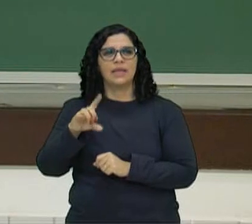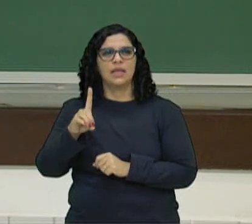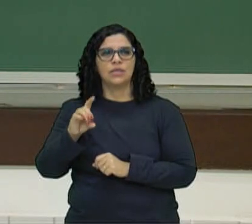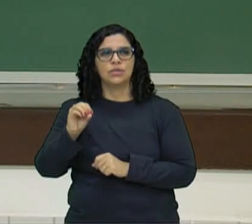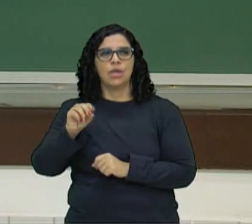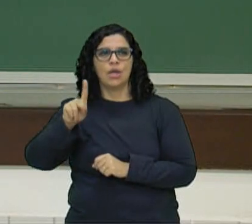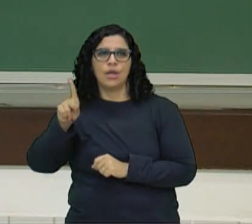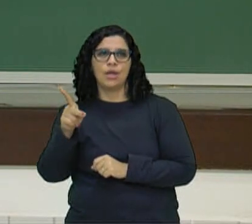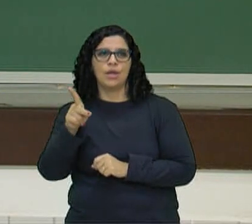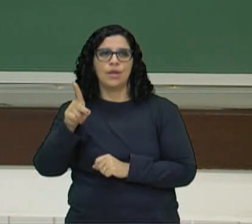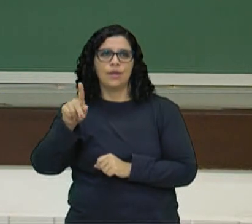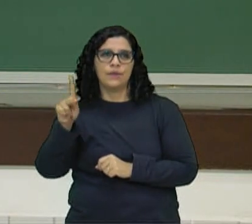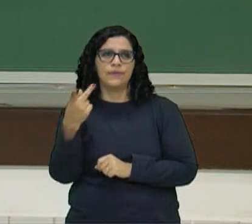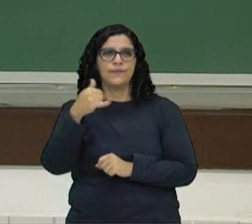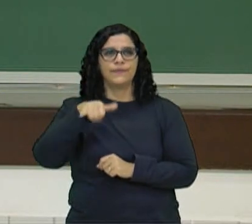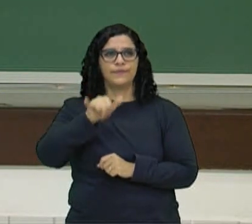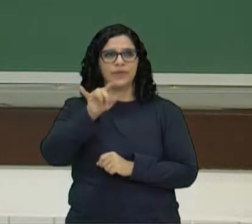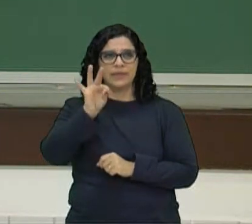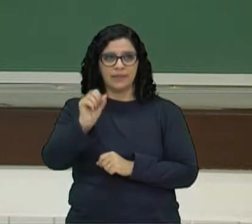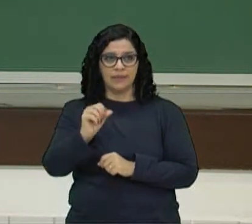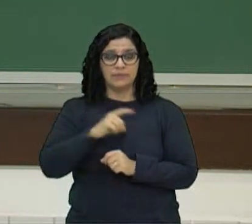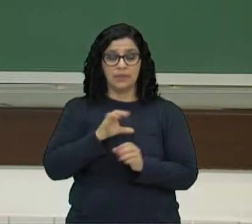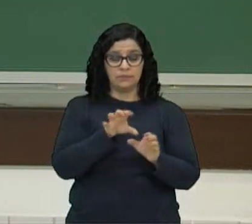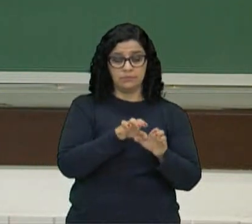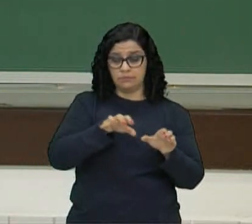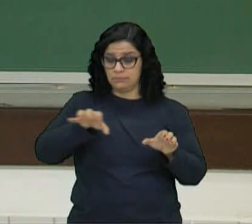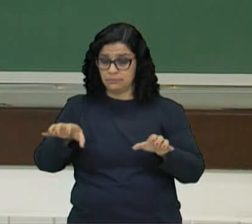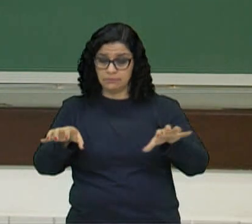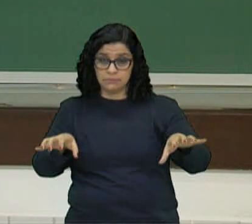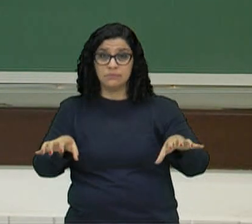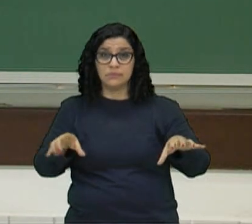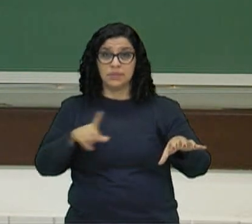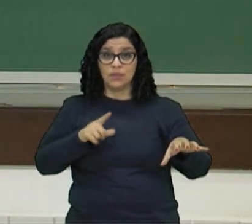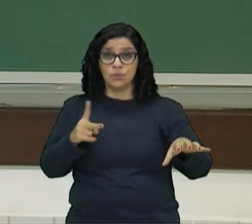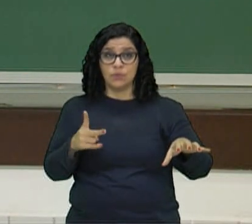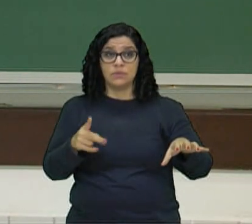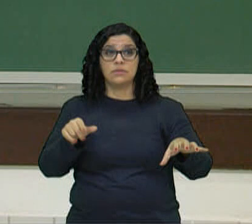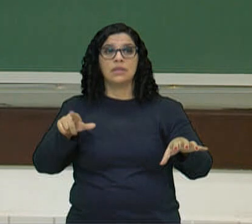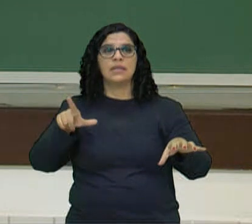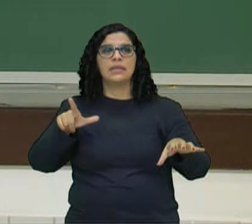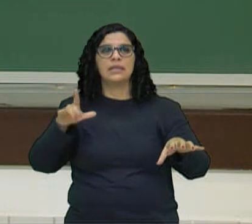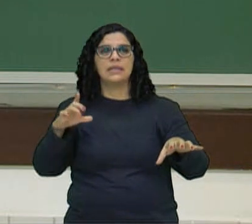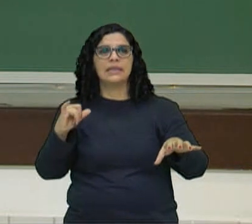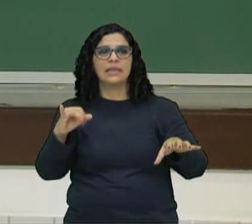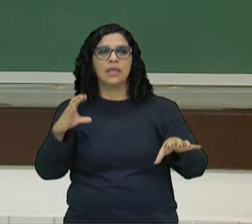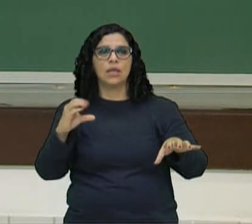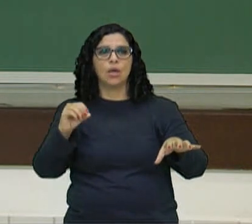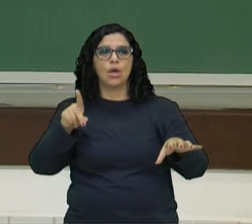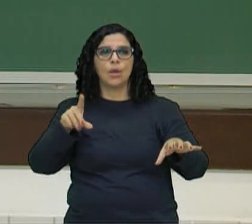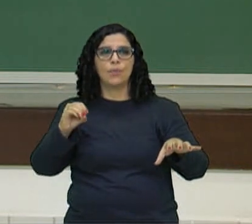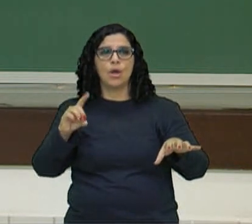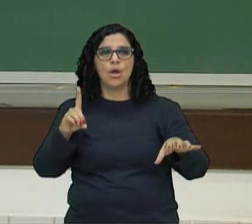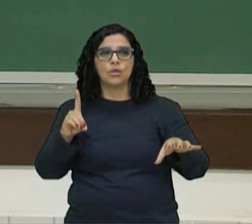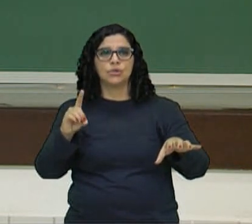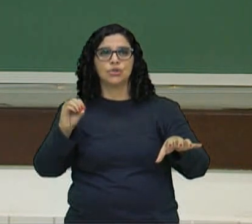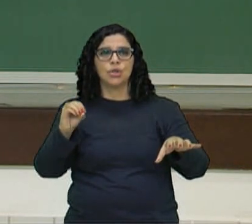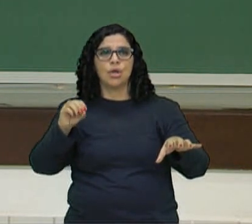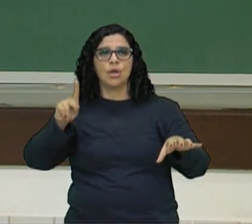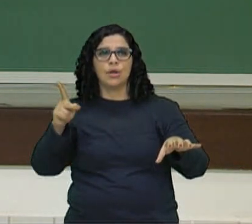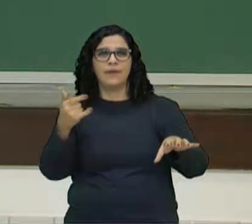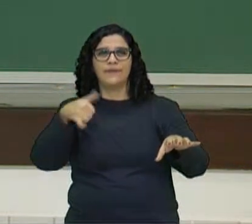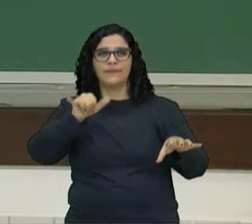das pteridófitas, duas divisões nele. A divisão pteridófita e a licopodiófita, a licopódio. Olha